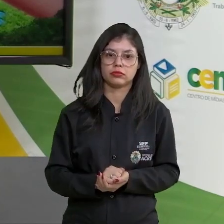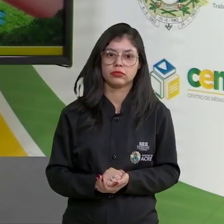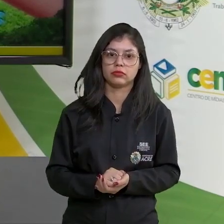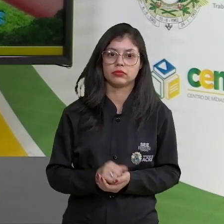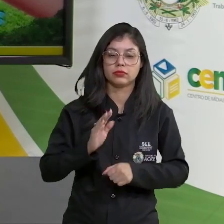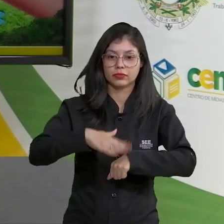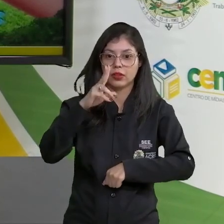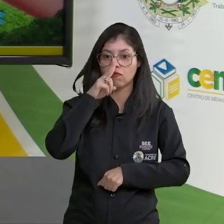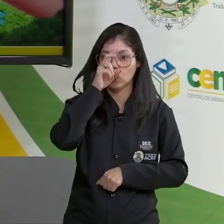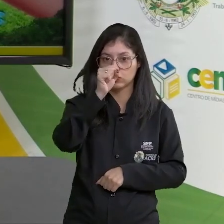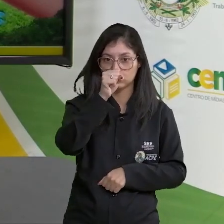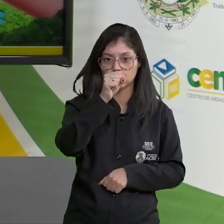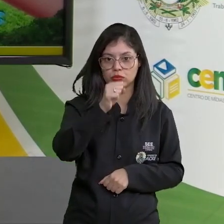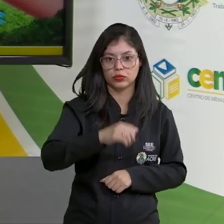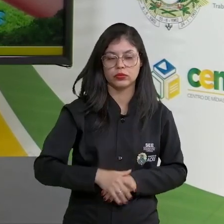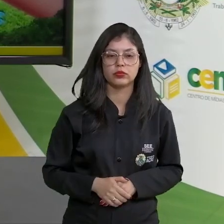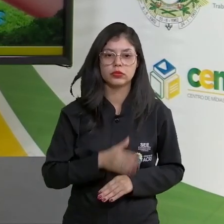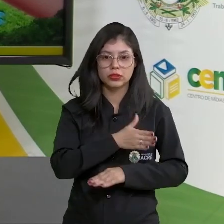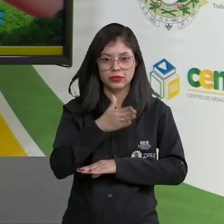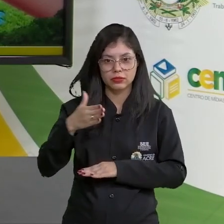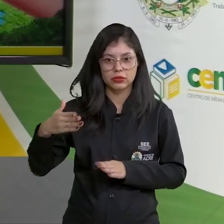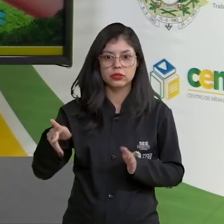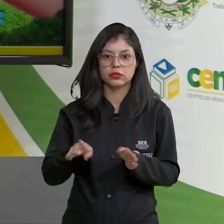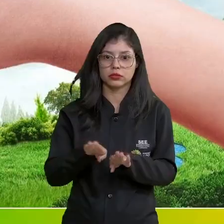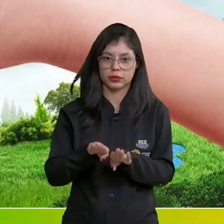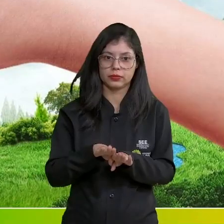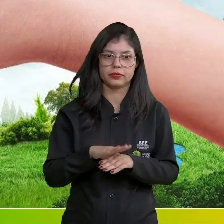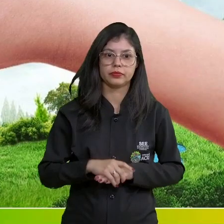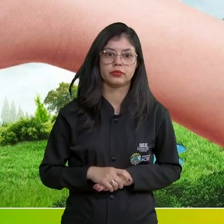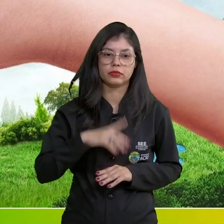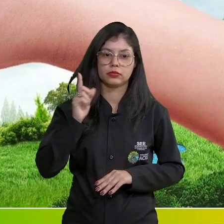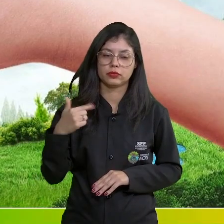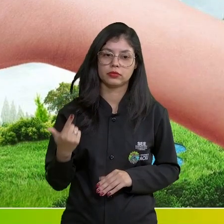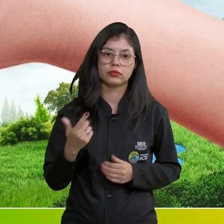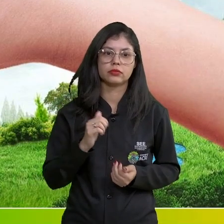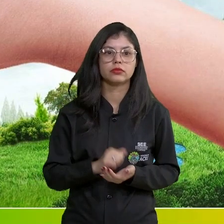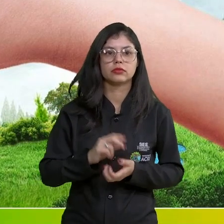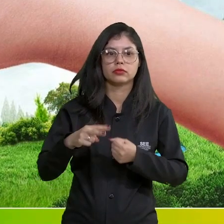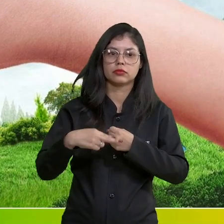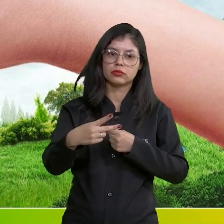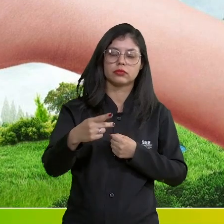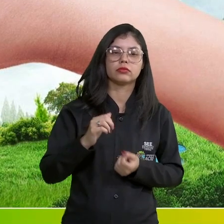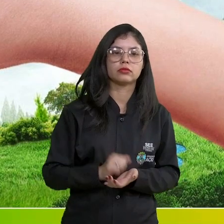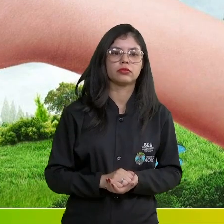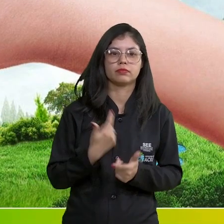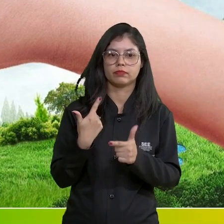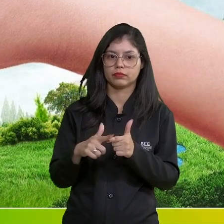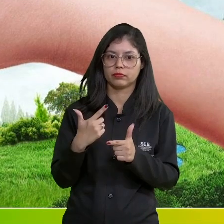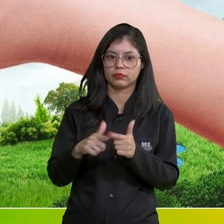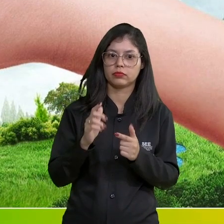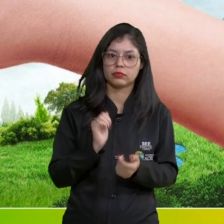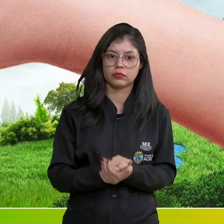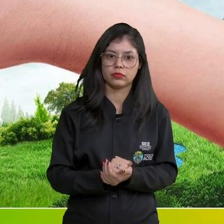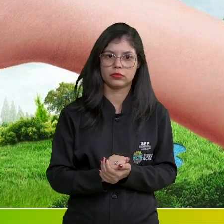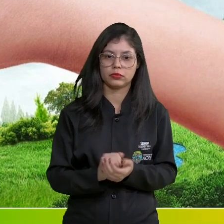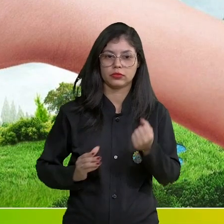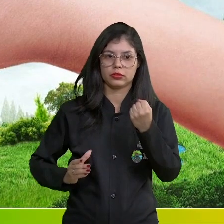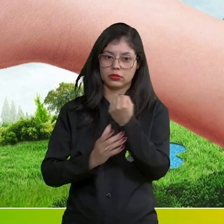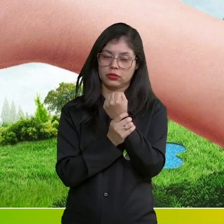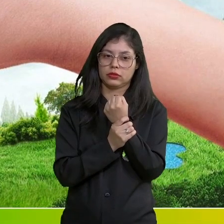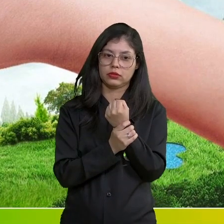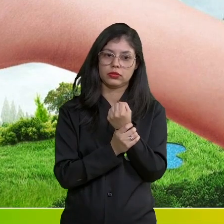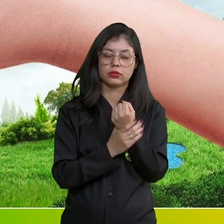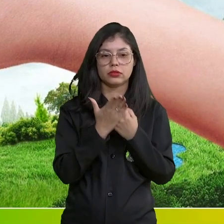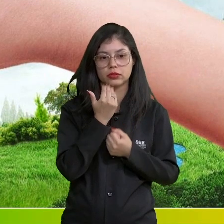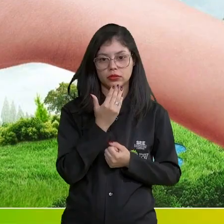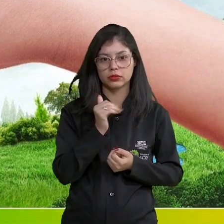cada vez mais frequentes, tá ok? Próxima consequência, prejuízos à agricultura e